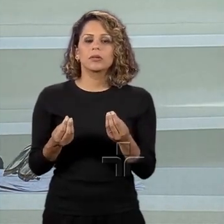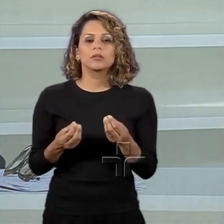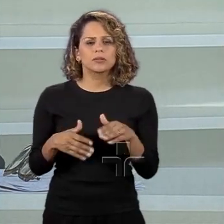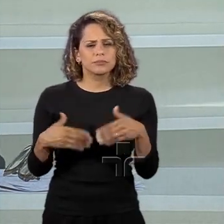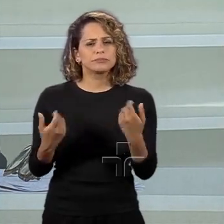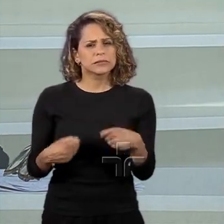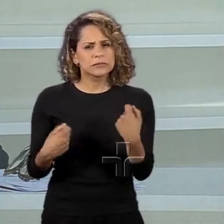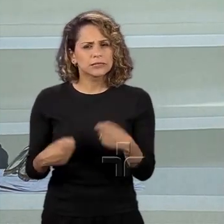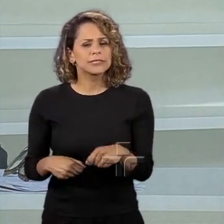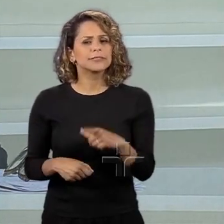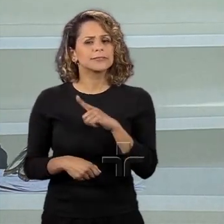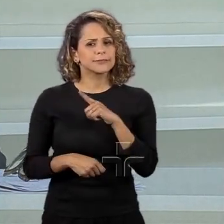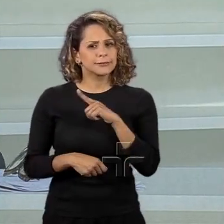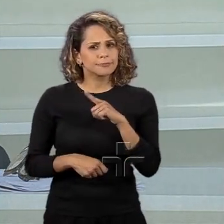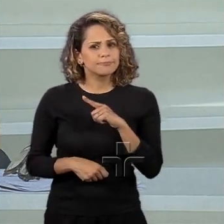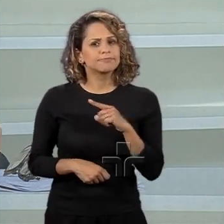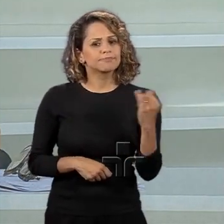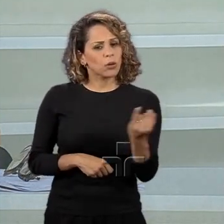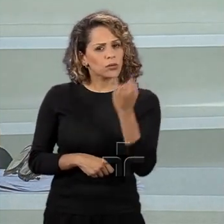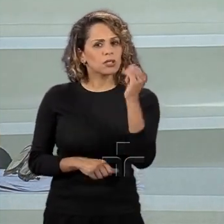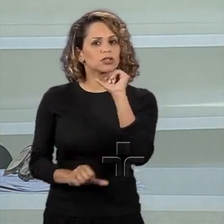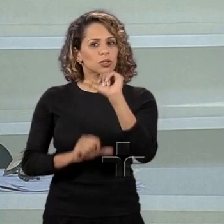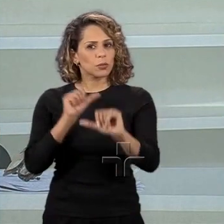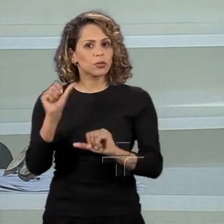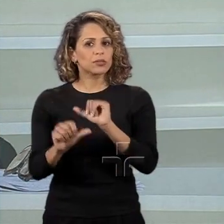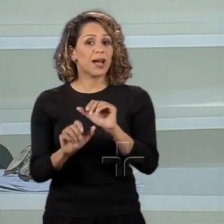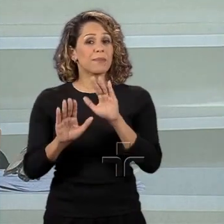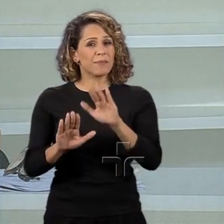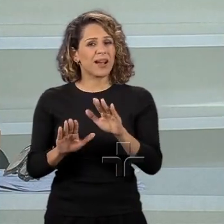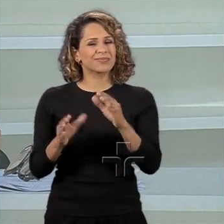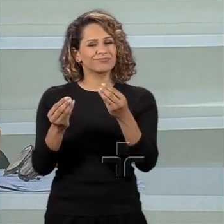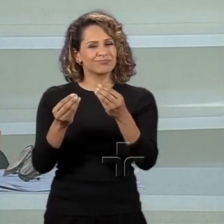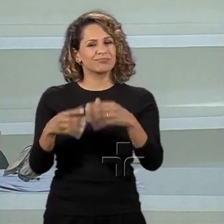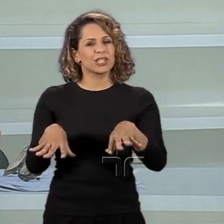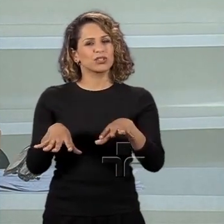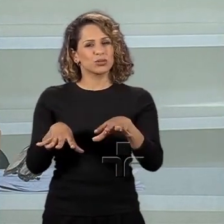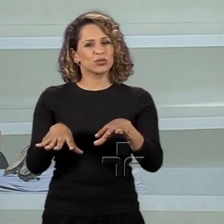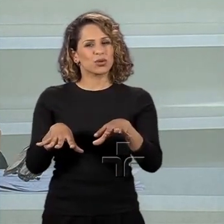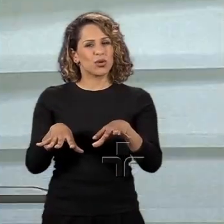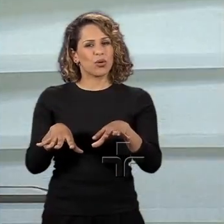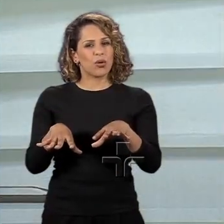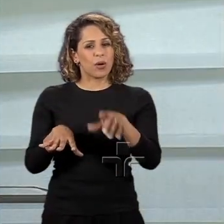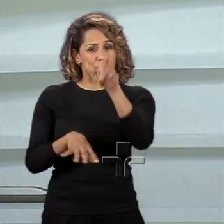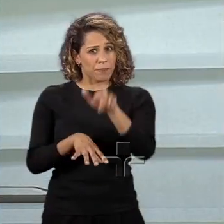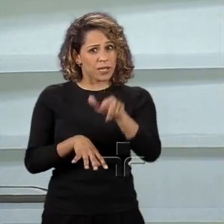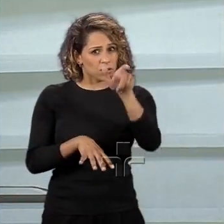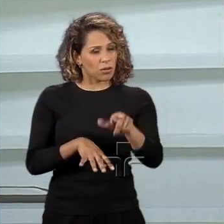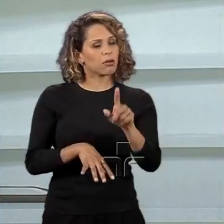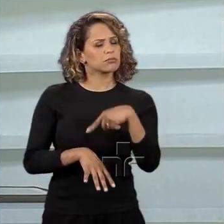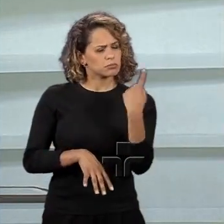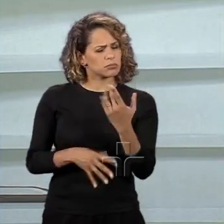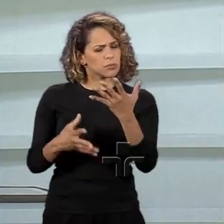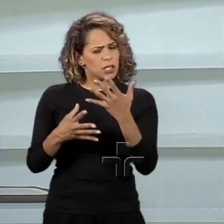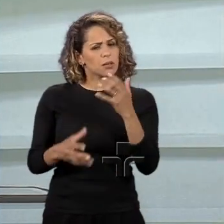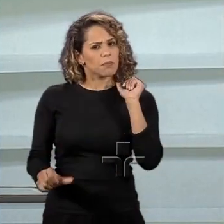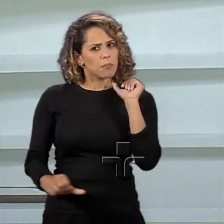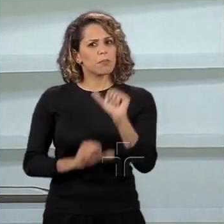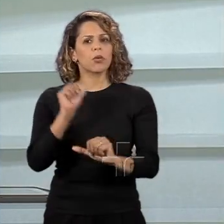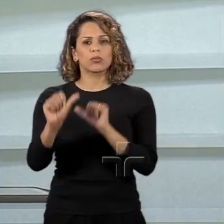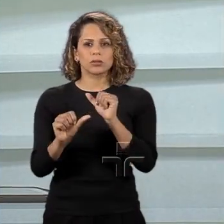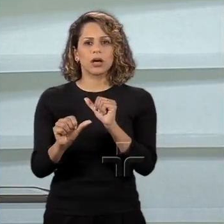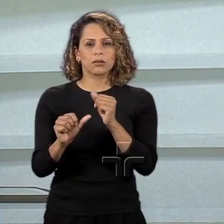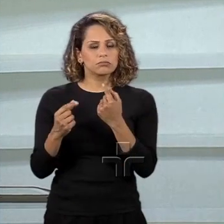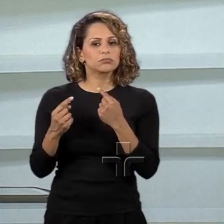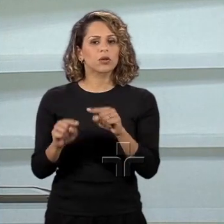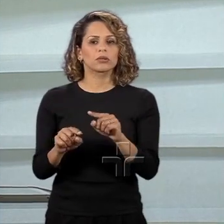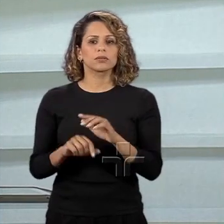coisas importantes, mas o que veio para prejudicar seres humanos, nós vamos revisar. Obrigado, Kátia. A gente vai para mais um